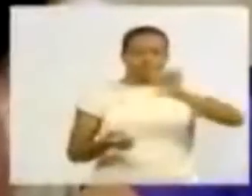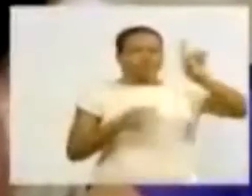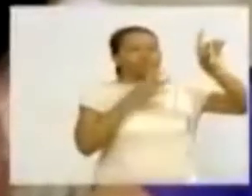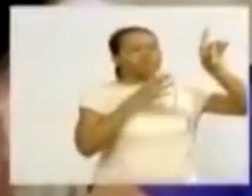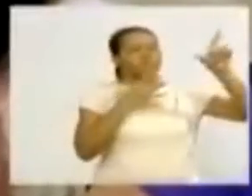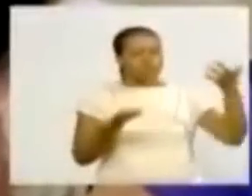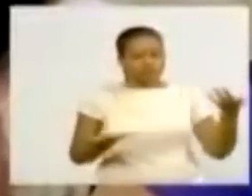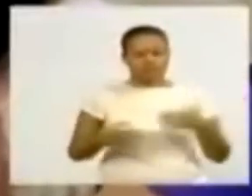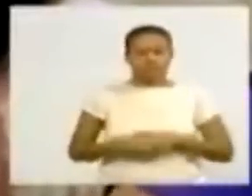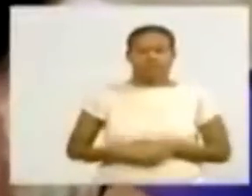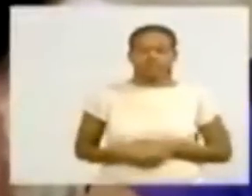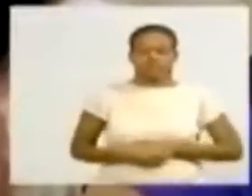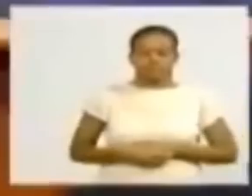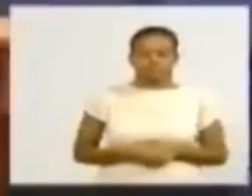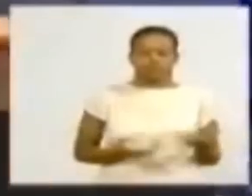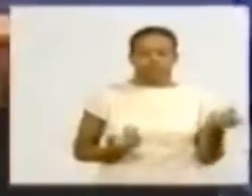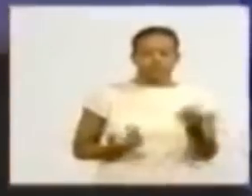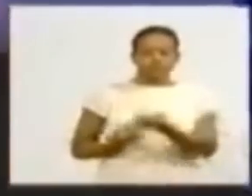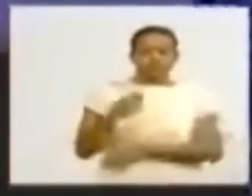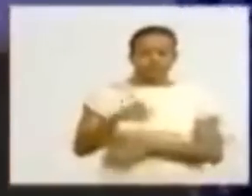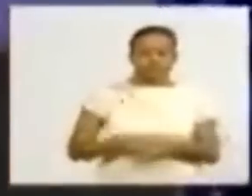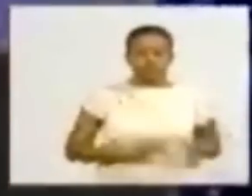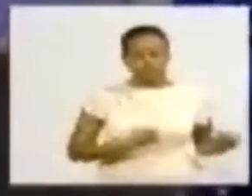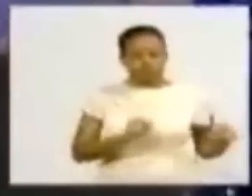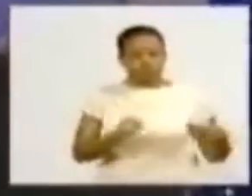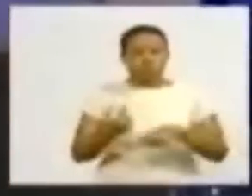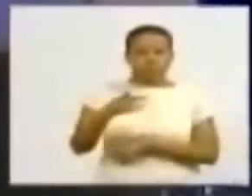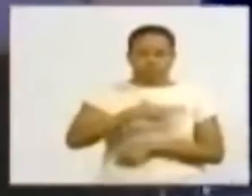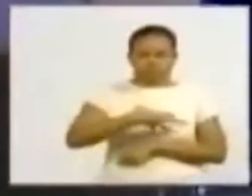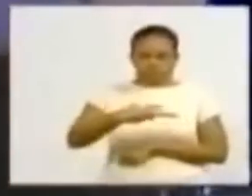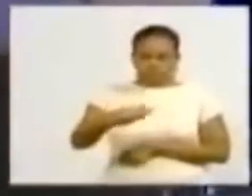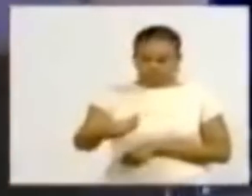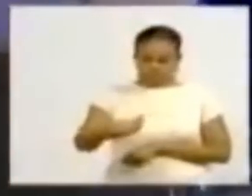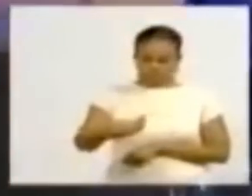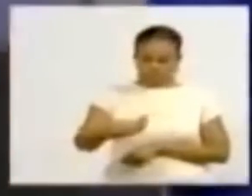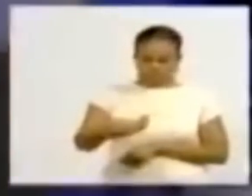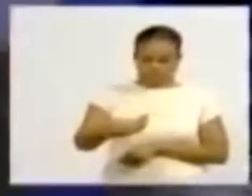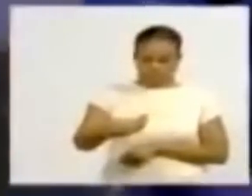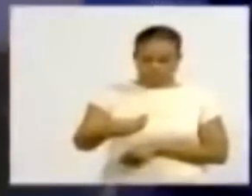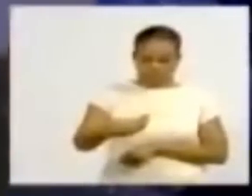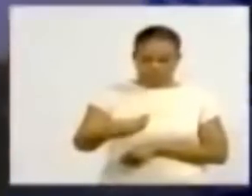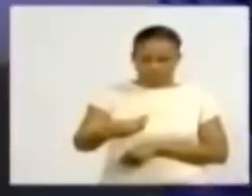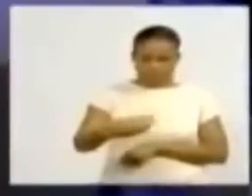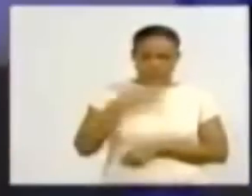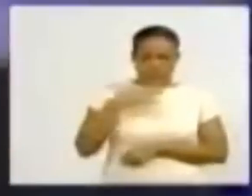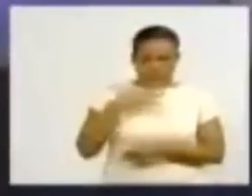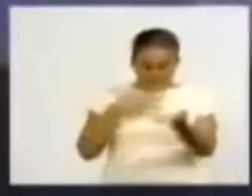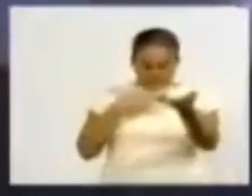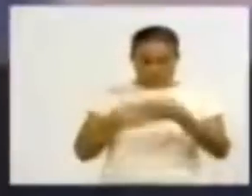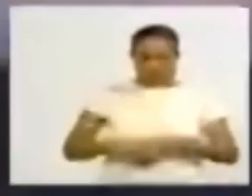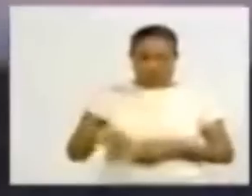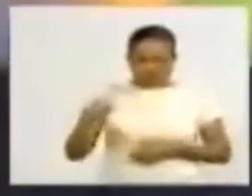conheça. Da mesma forma como você faz esforço para que o seu filho lhe identifique no meio da multidão.